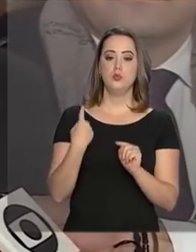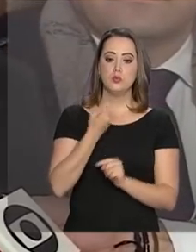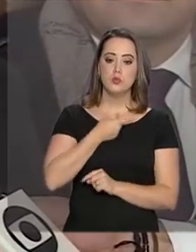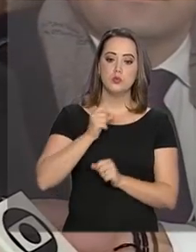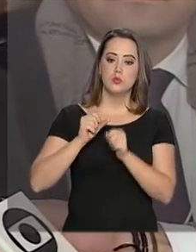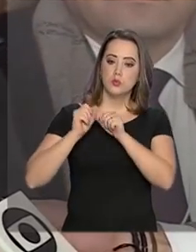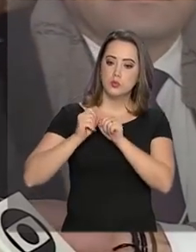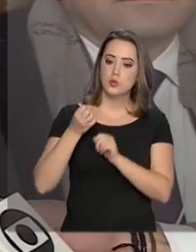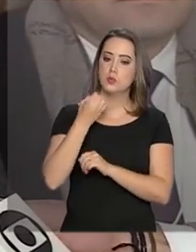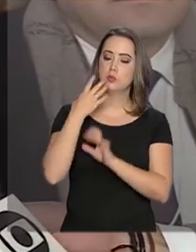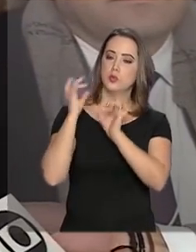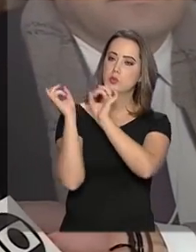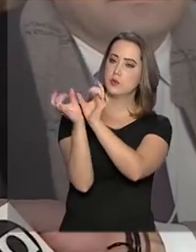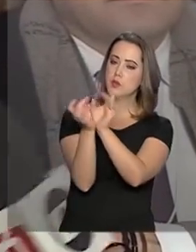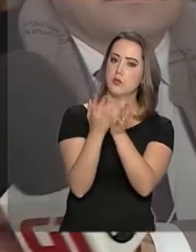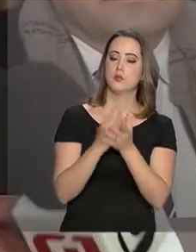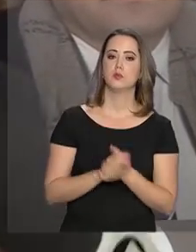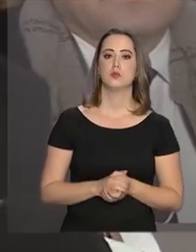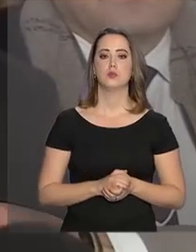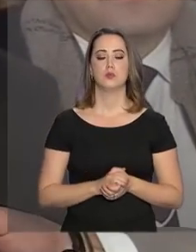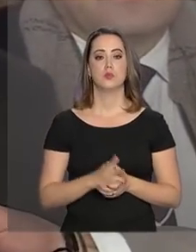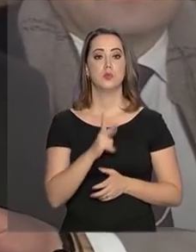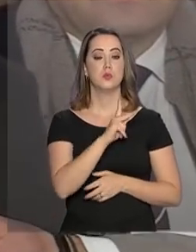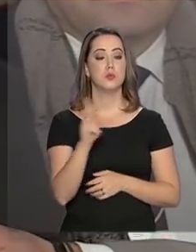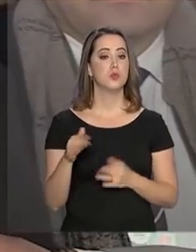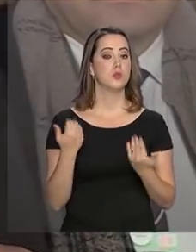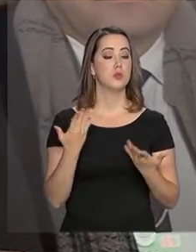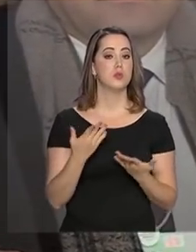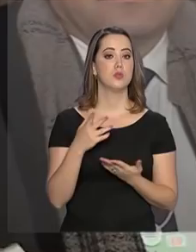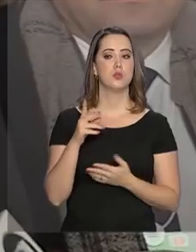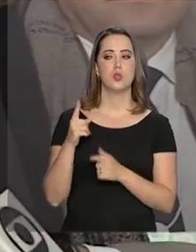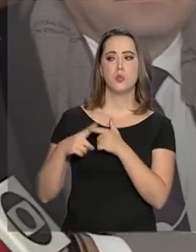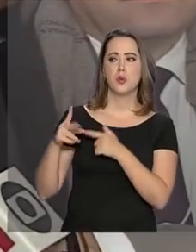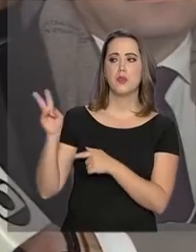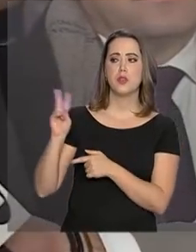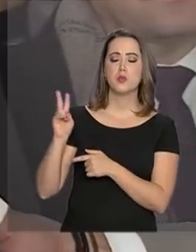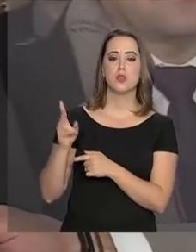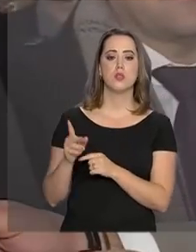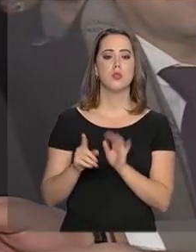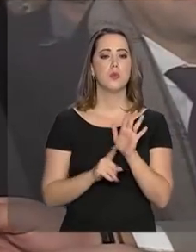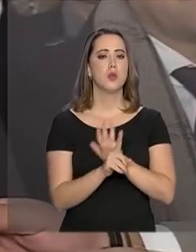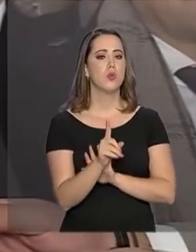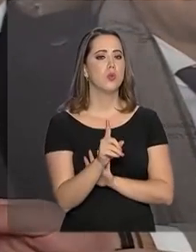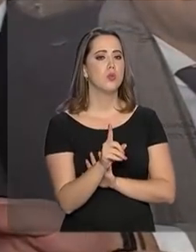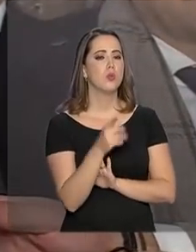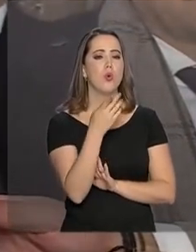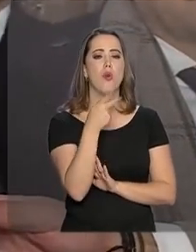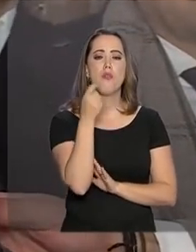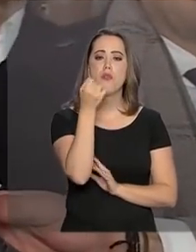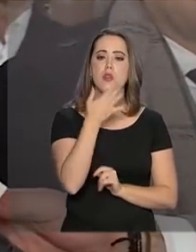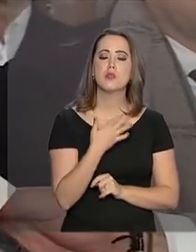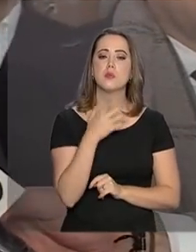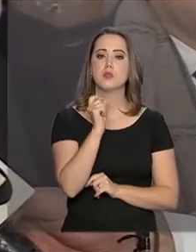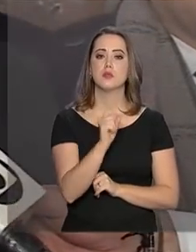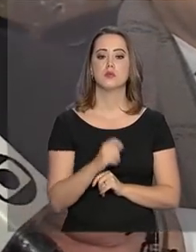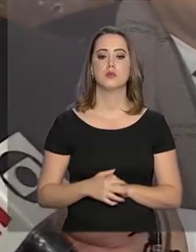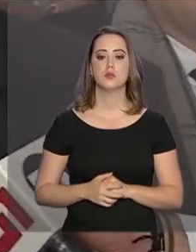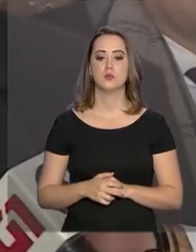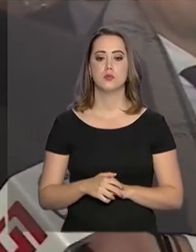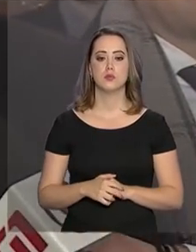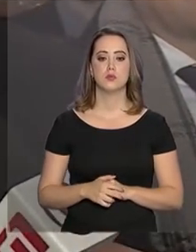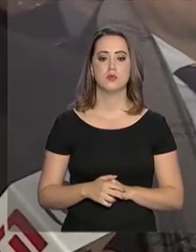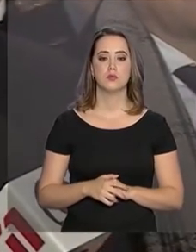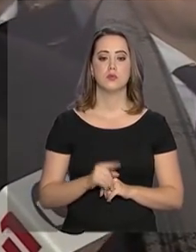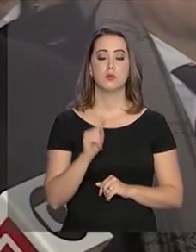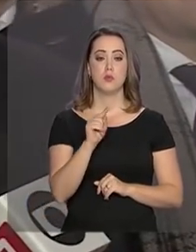que faremos boas privatizações. Presidente, o senhor foi informado sobre o levante na Venezuela, presidente? Oi? Um discurso do senhor amanhã? É um